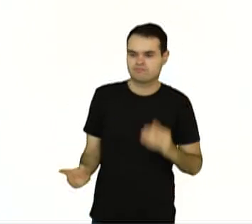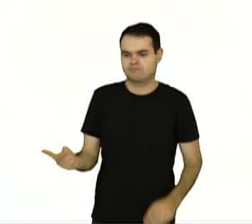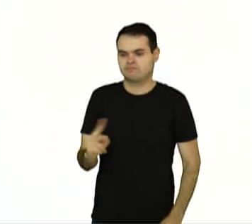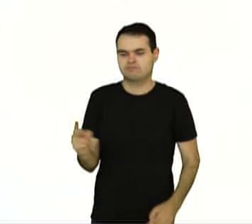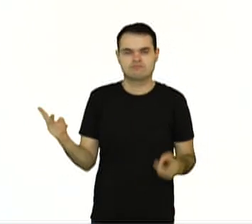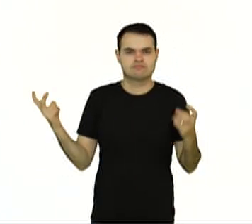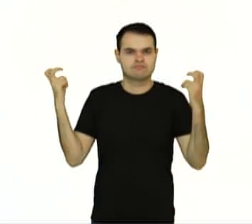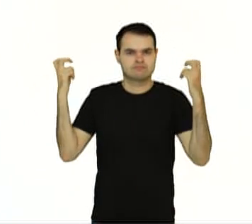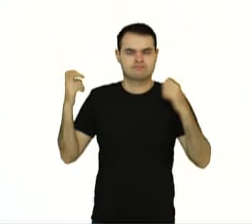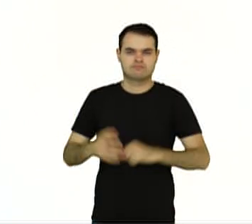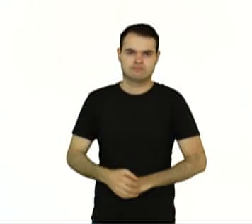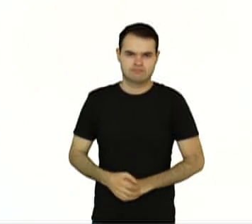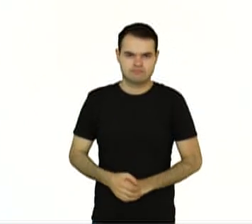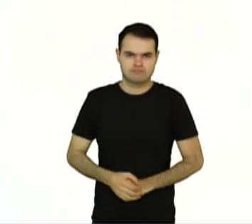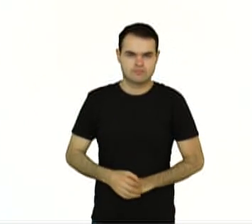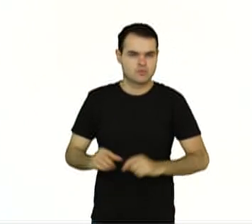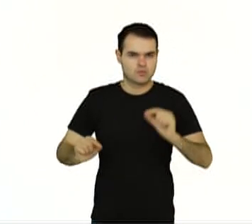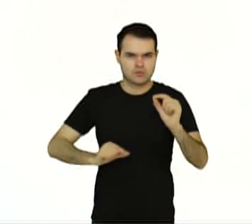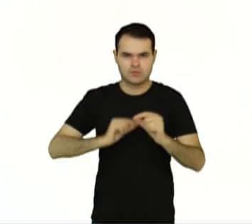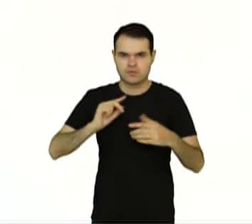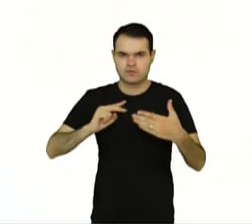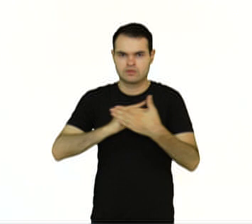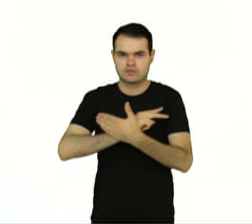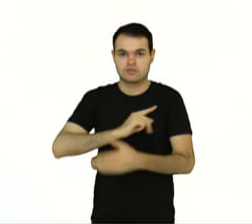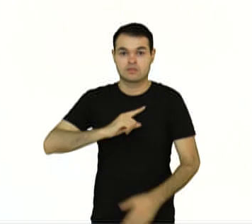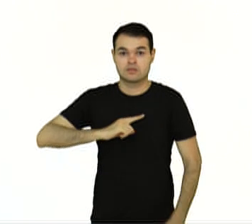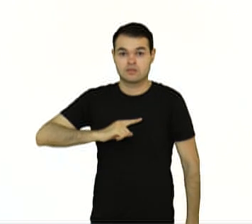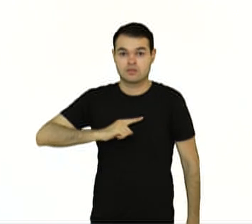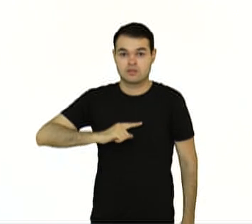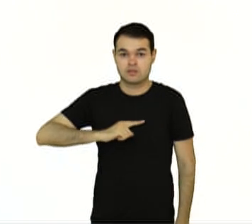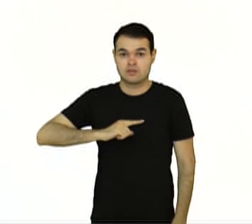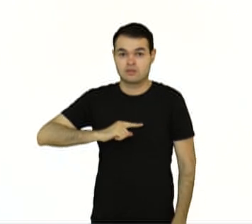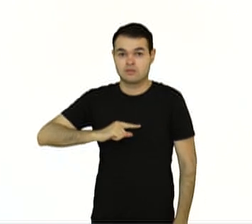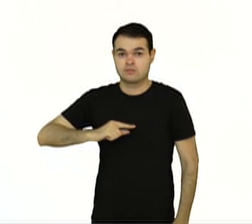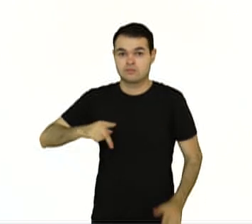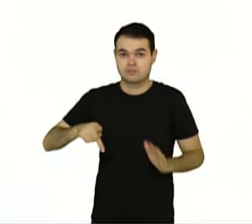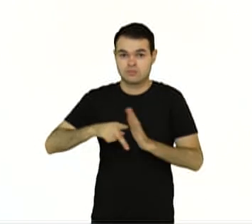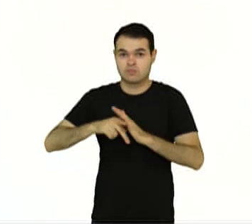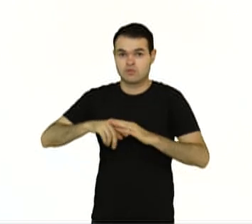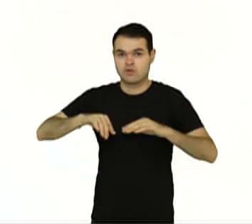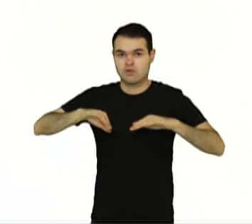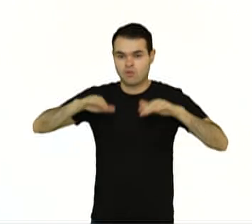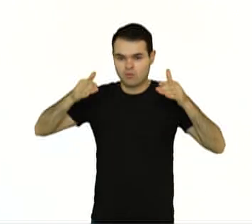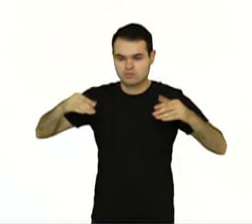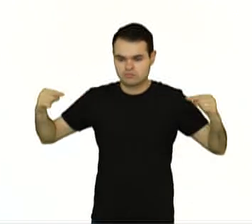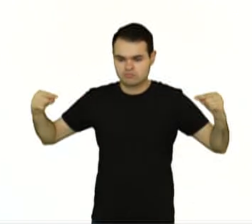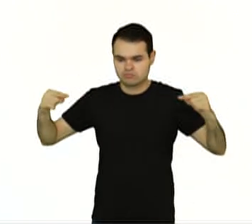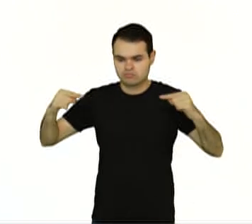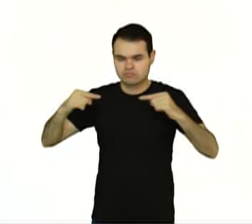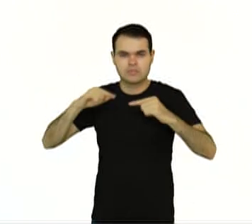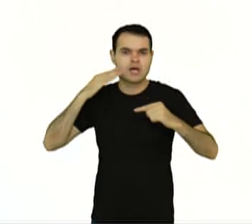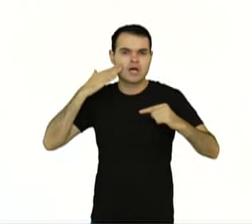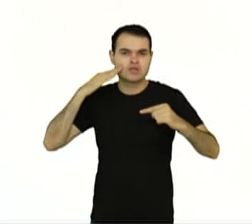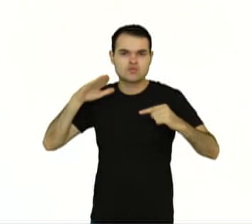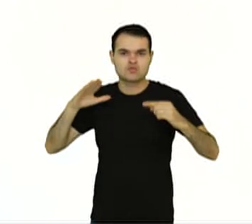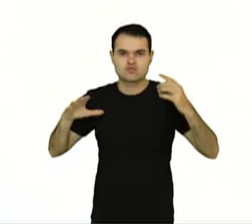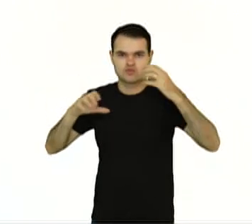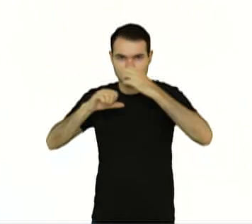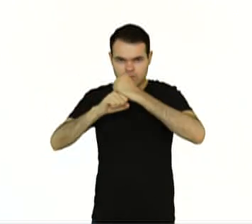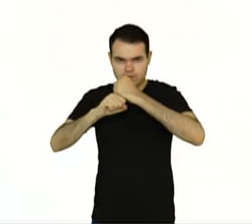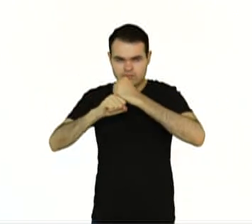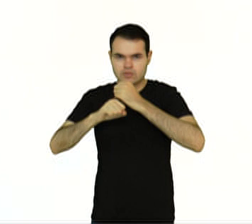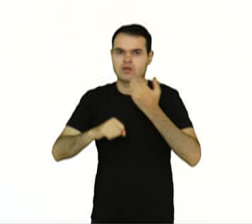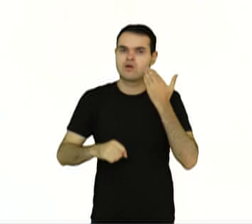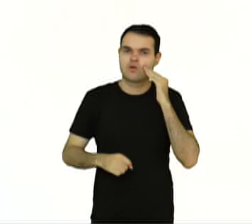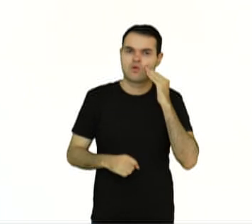situações. O que acontece? Quando você tem a estruturação de uma onda está passando pela outra, percebo que o que está em azul ali vai se somar e o que